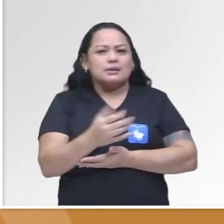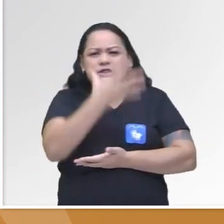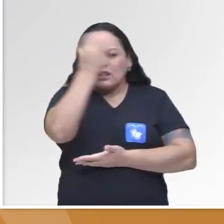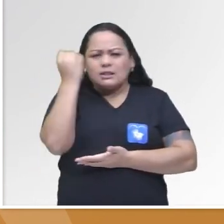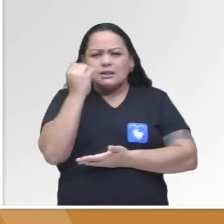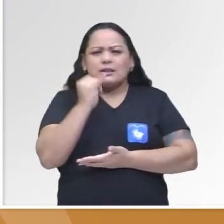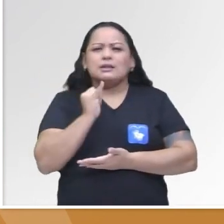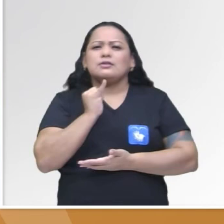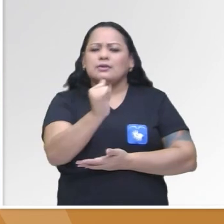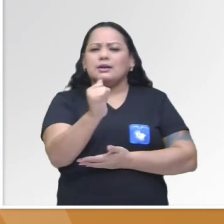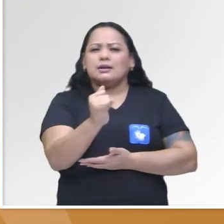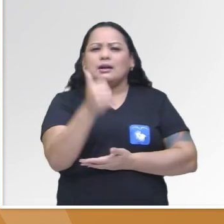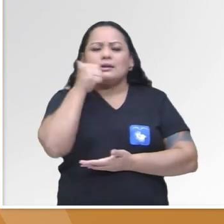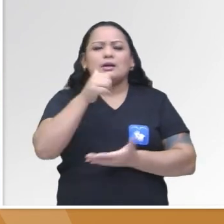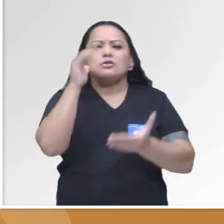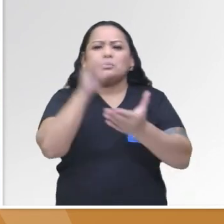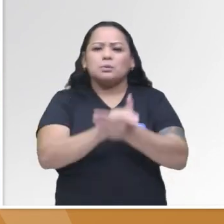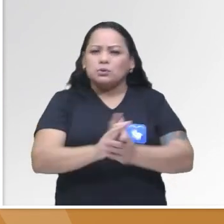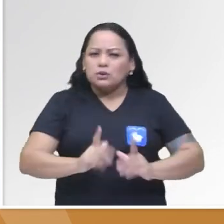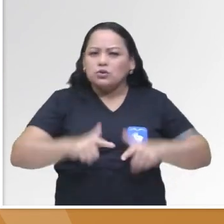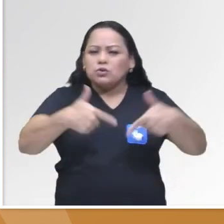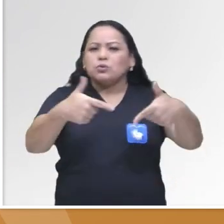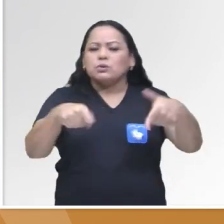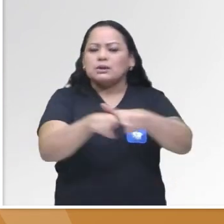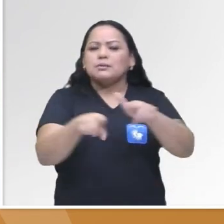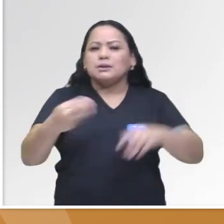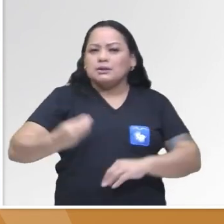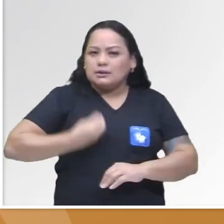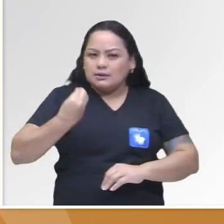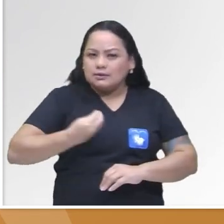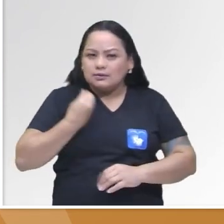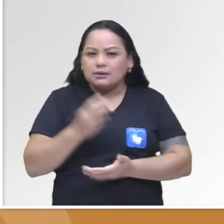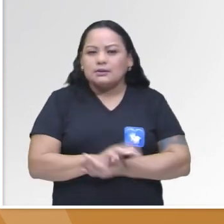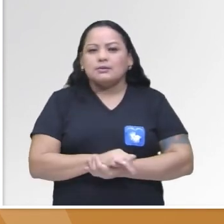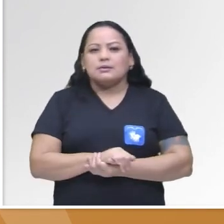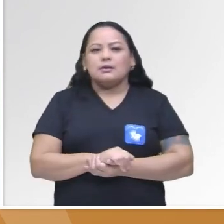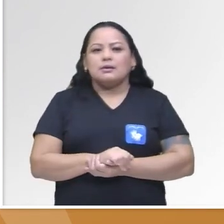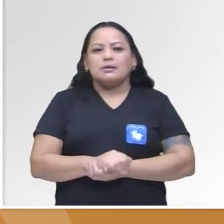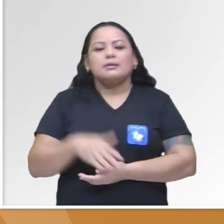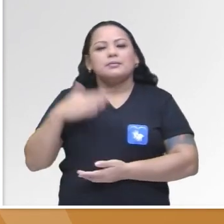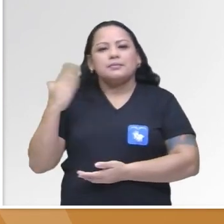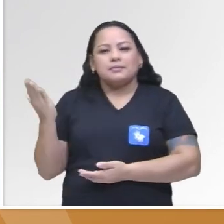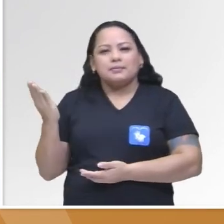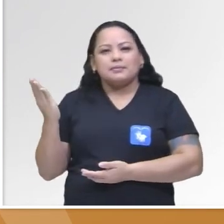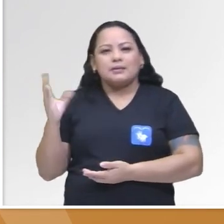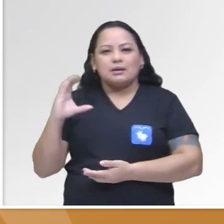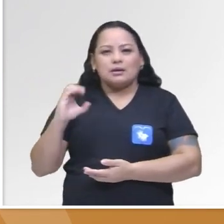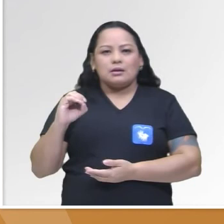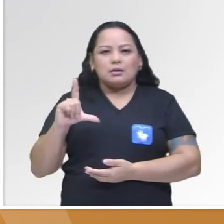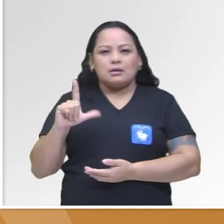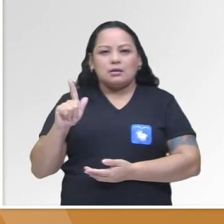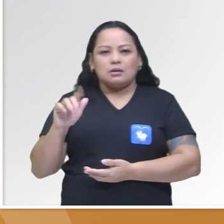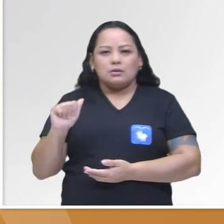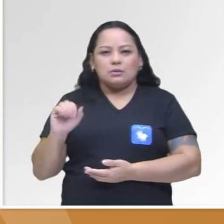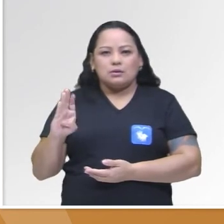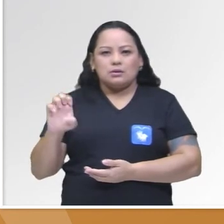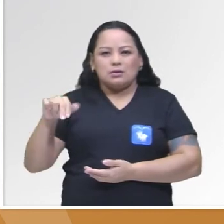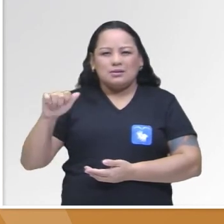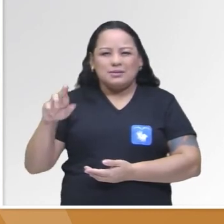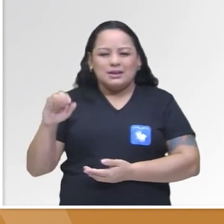de sua companheira de luta também de vida, tá? Que foi quem? Olga Benário. Vamos lá? Em novembro